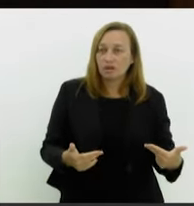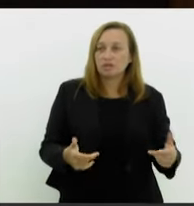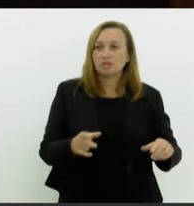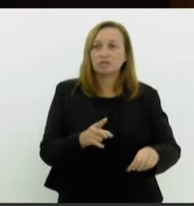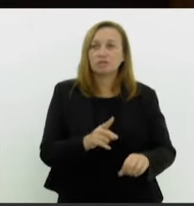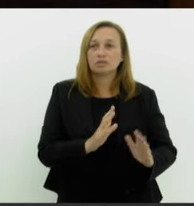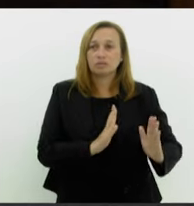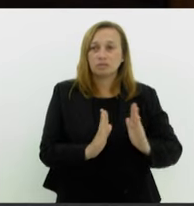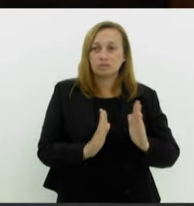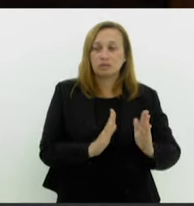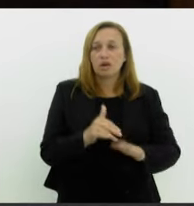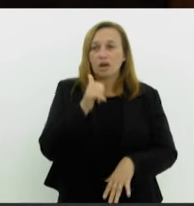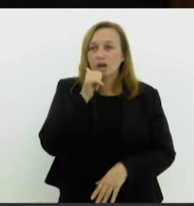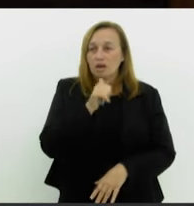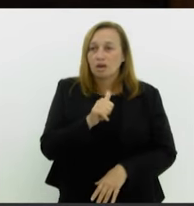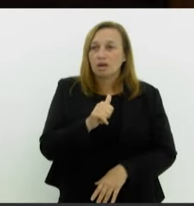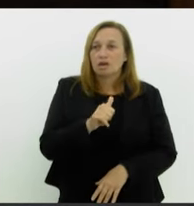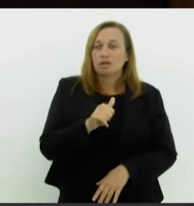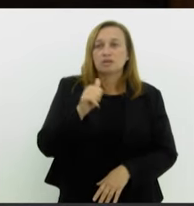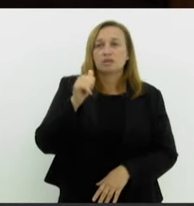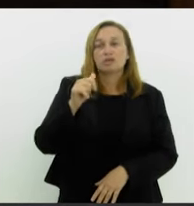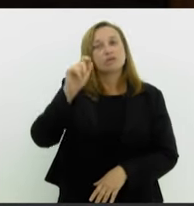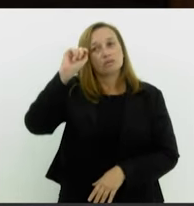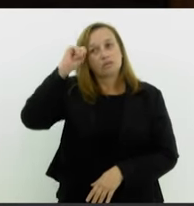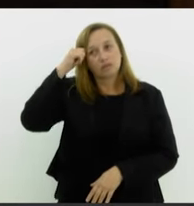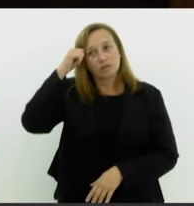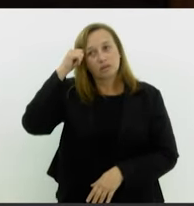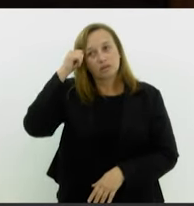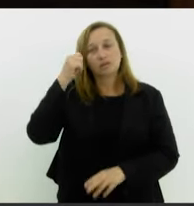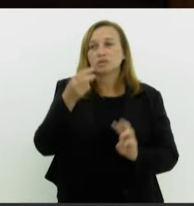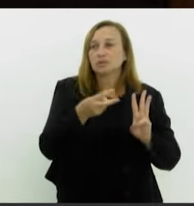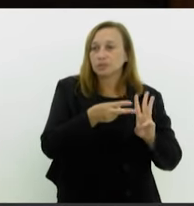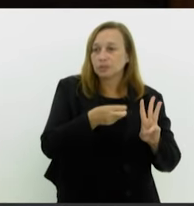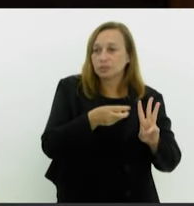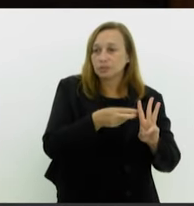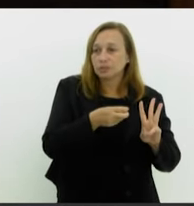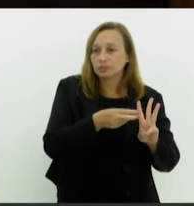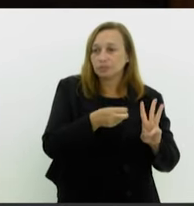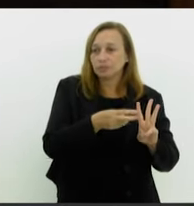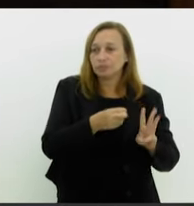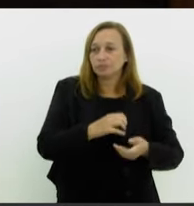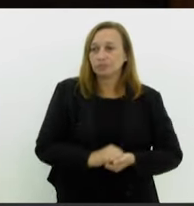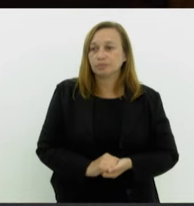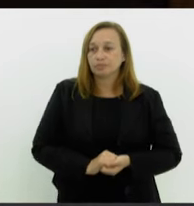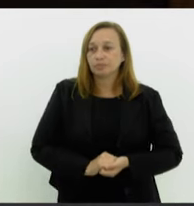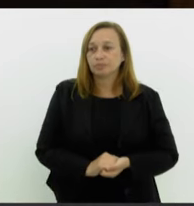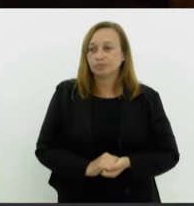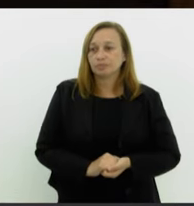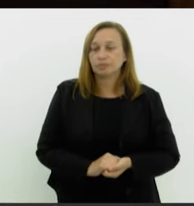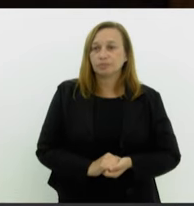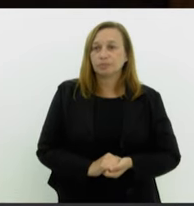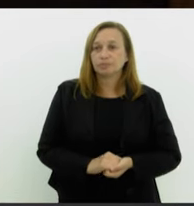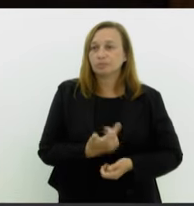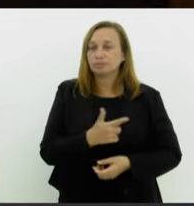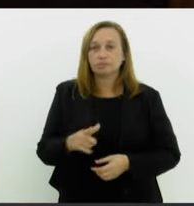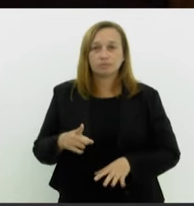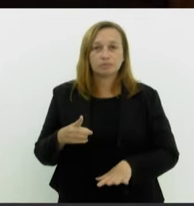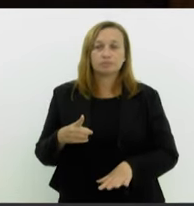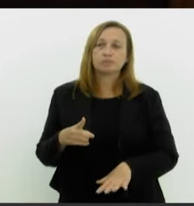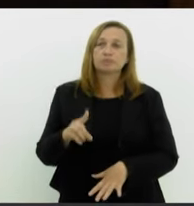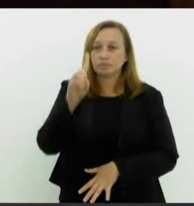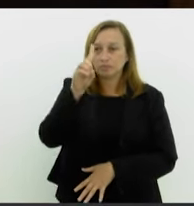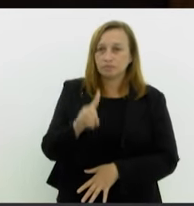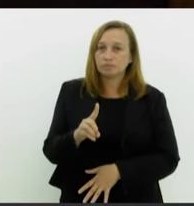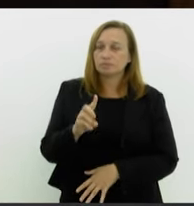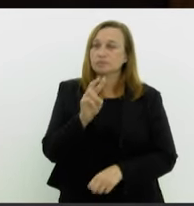mulheres negras meninas e mulheres indígenas que também não tem o seu direito preservado não